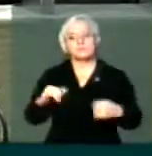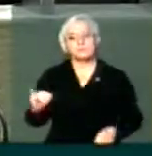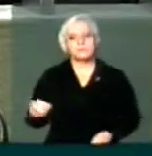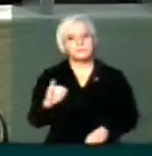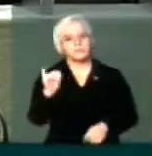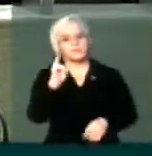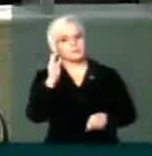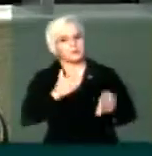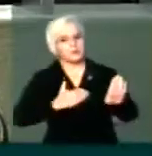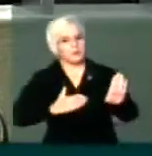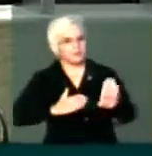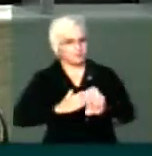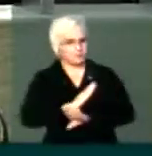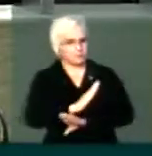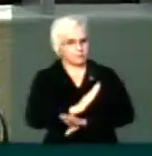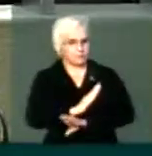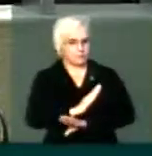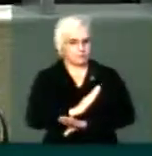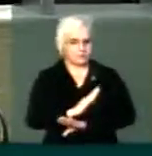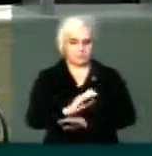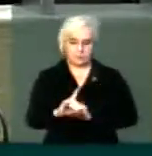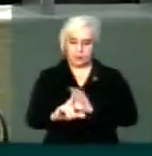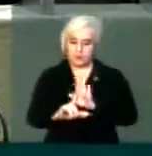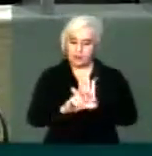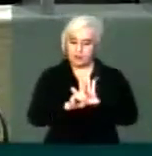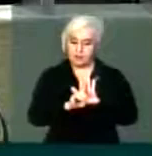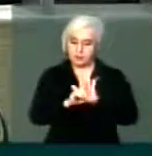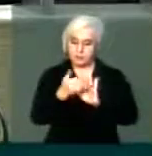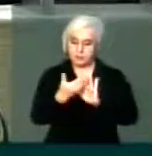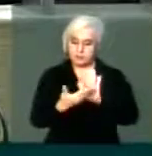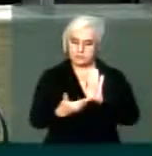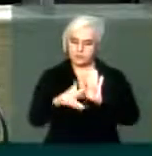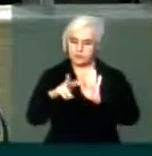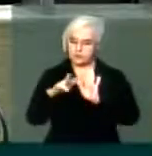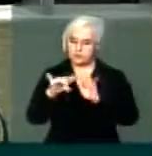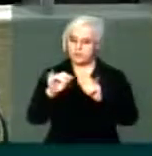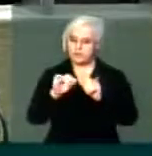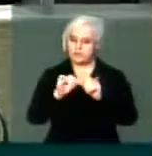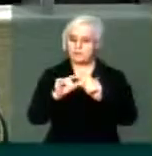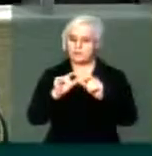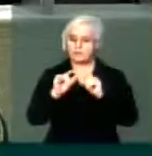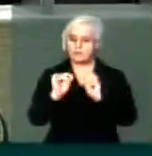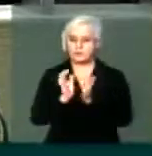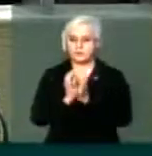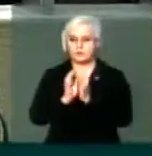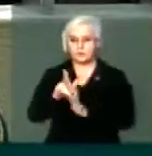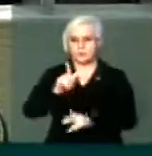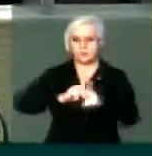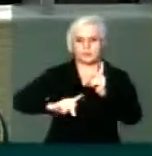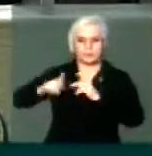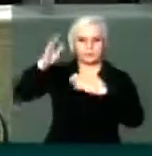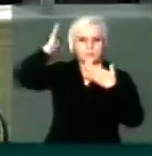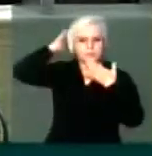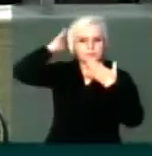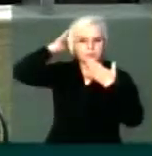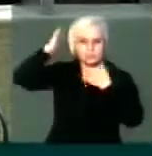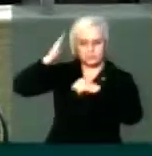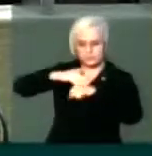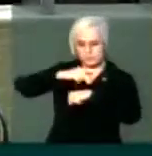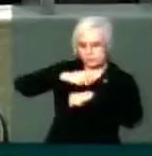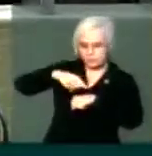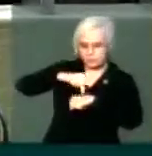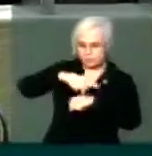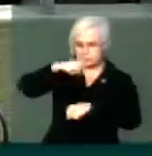da aprovação da lei que fará com que os indígenas do nosso